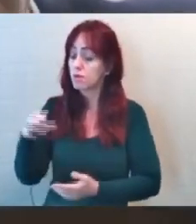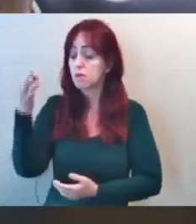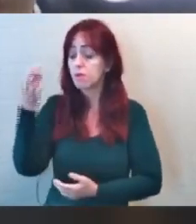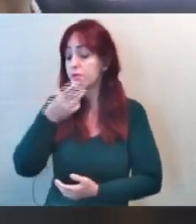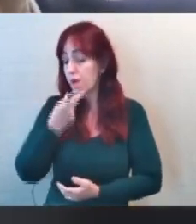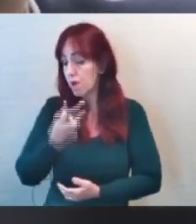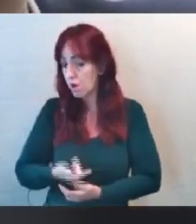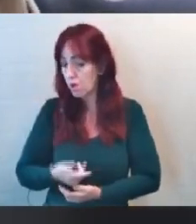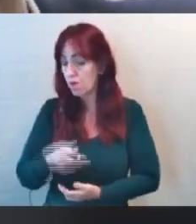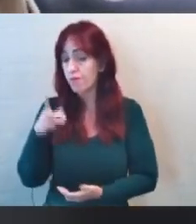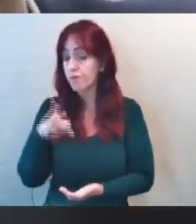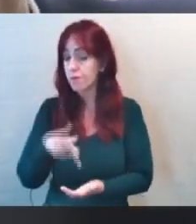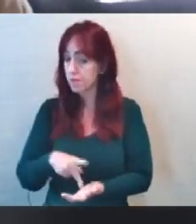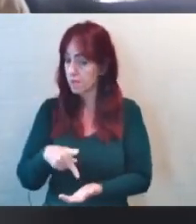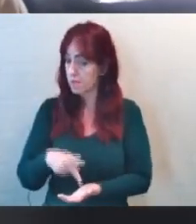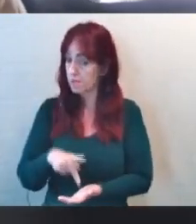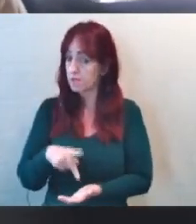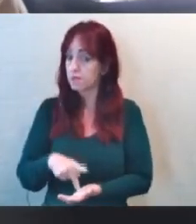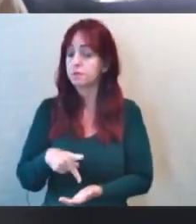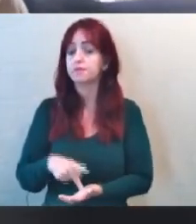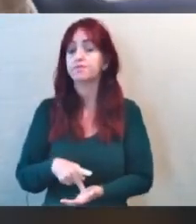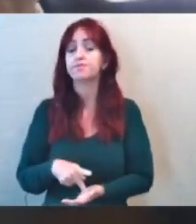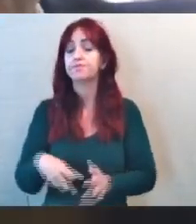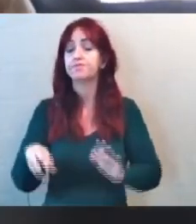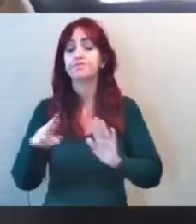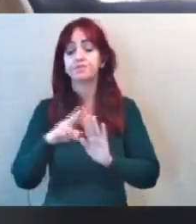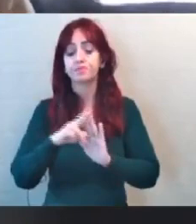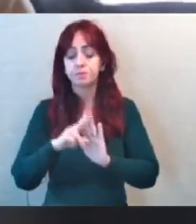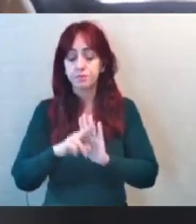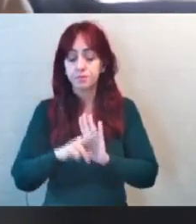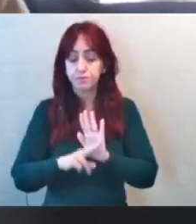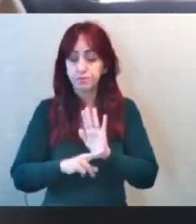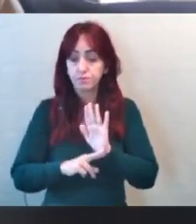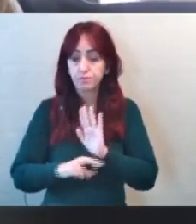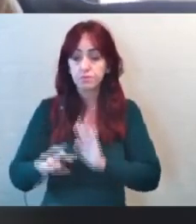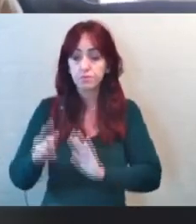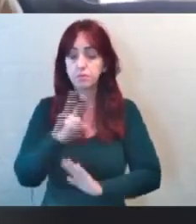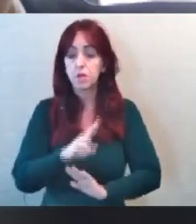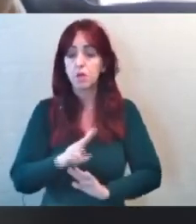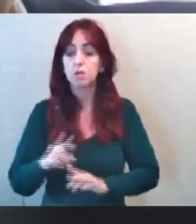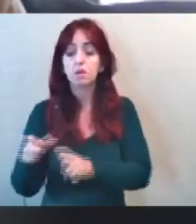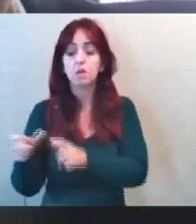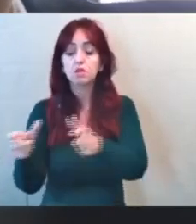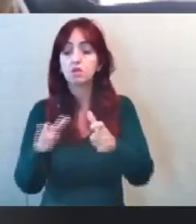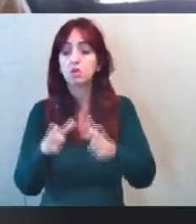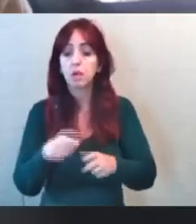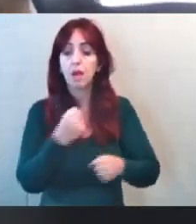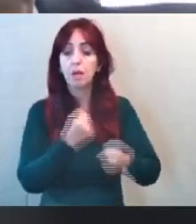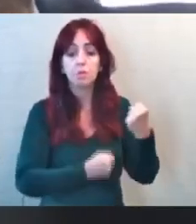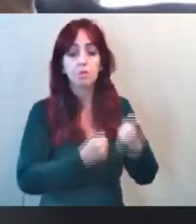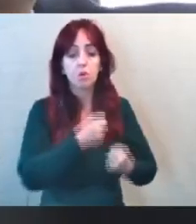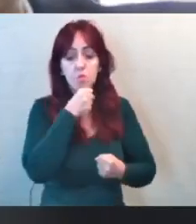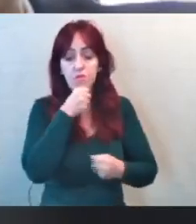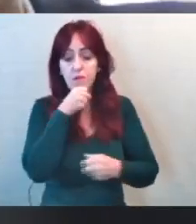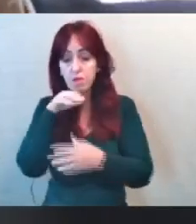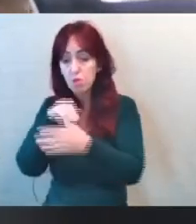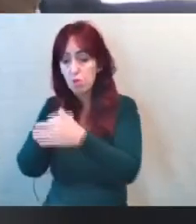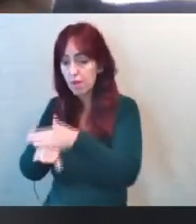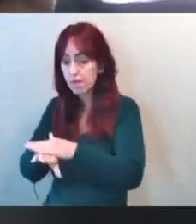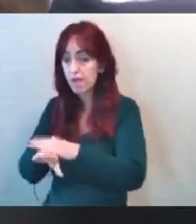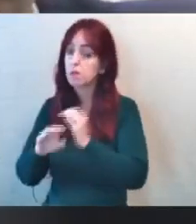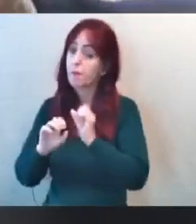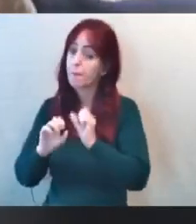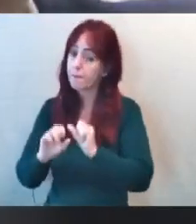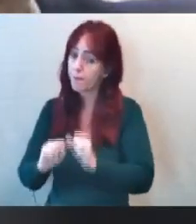Né? Realmente, medidas como a utilização de um pátio para recolhimento dos veículos, ela